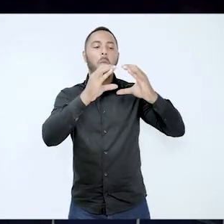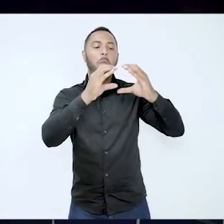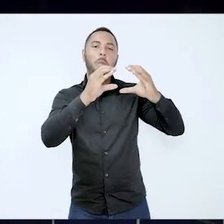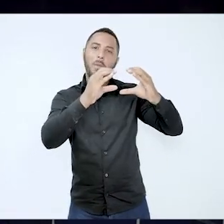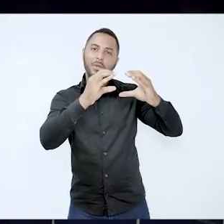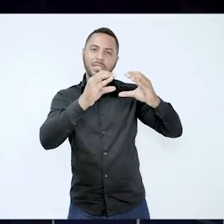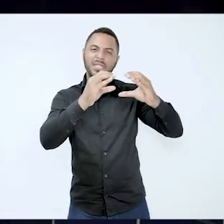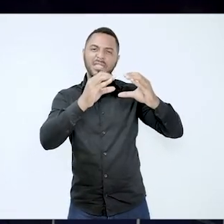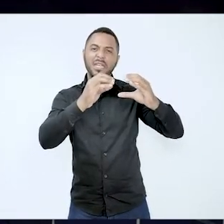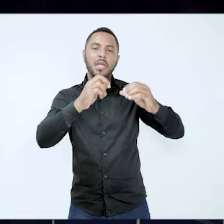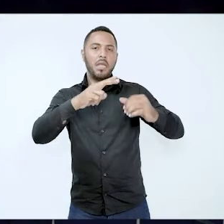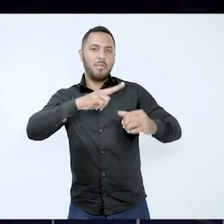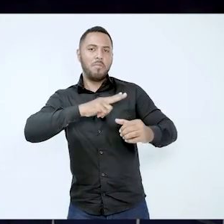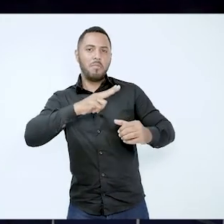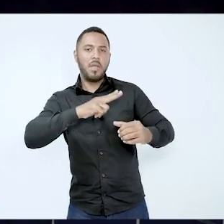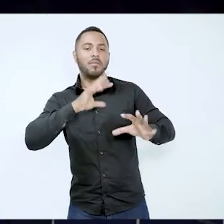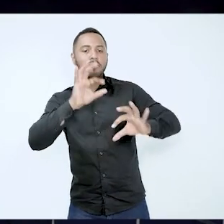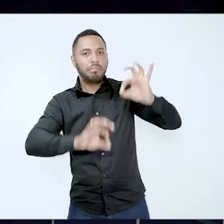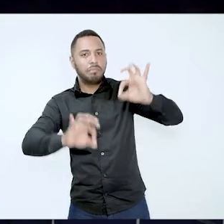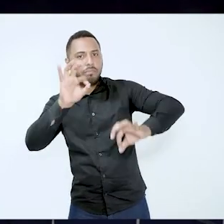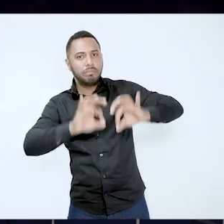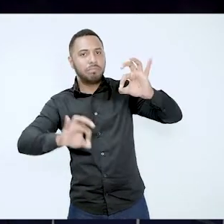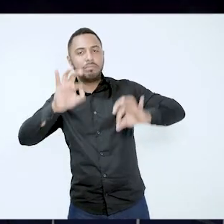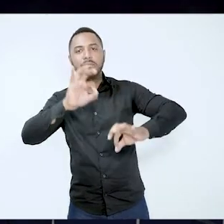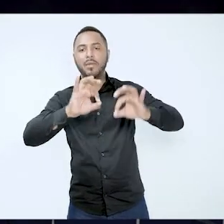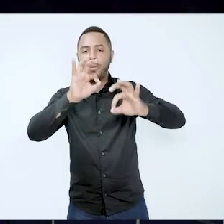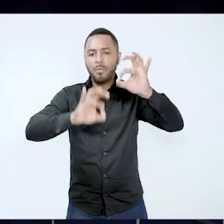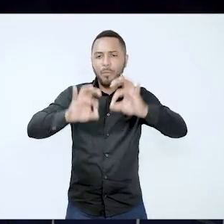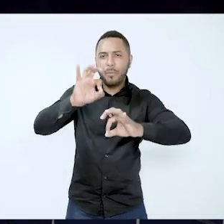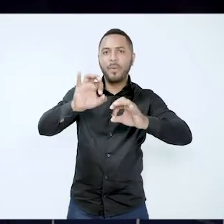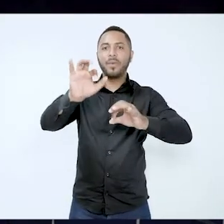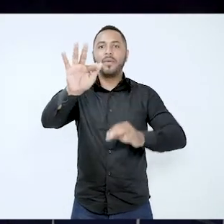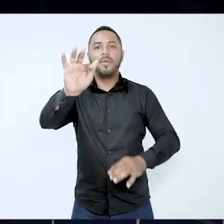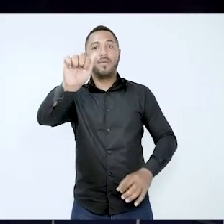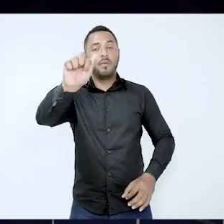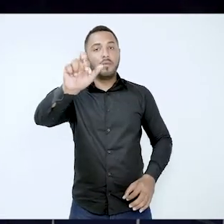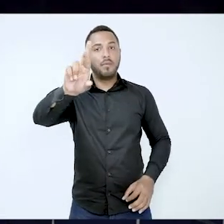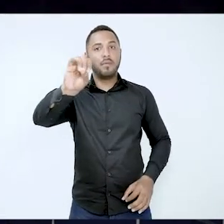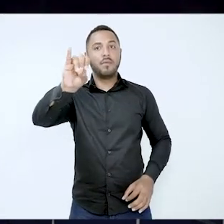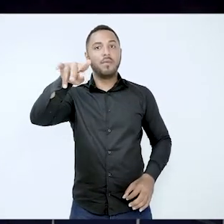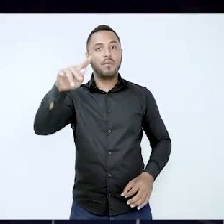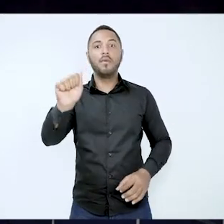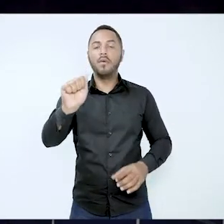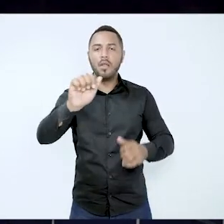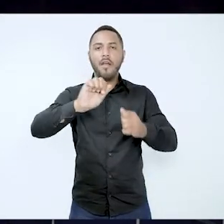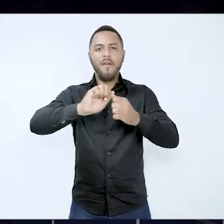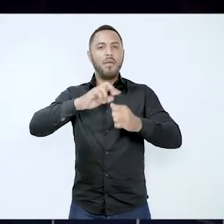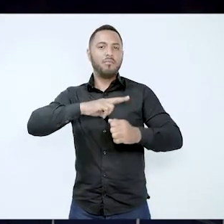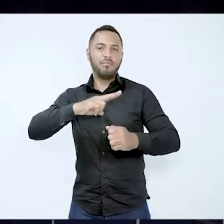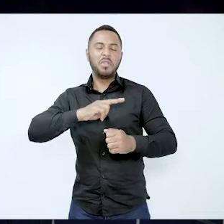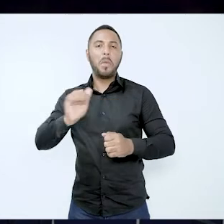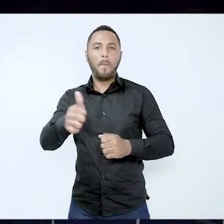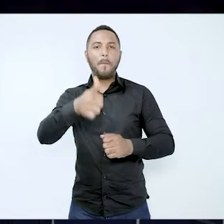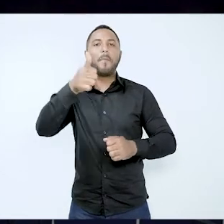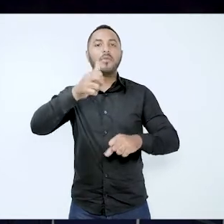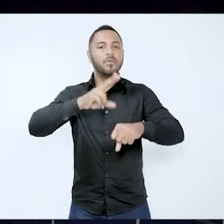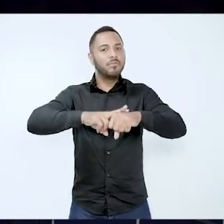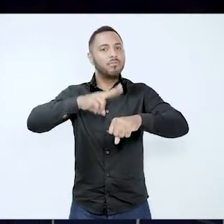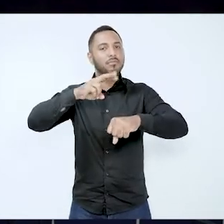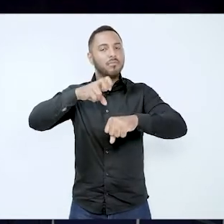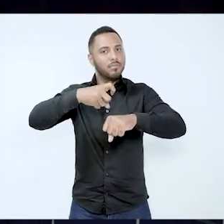Pelaquela bolinha feita de farinha, não é? Porque dava mais aderência, ele conseguia